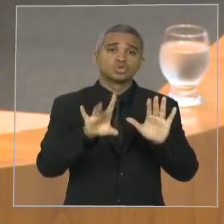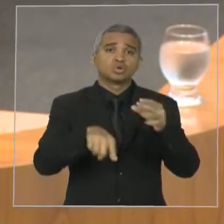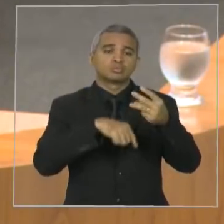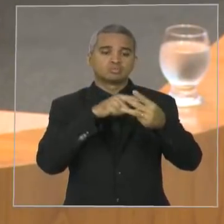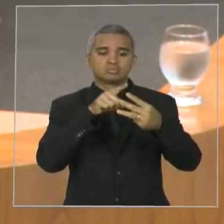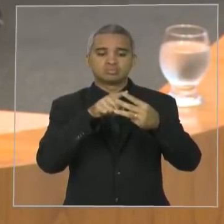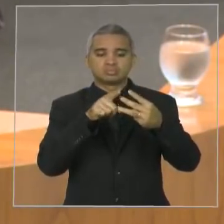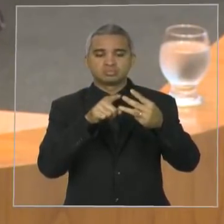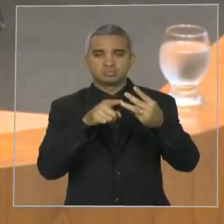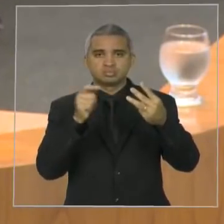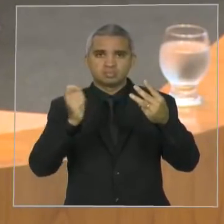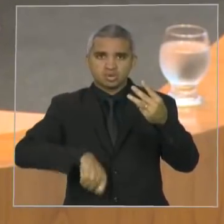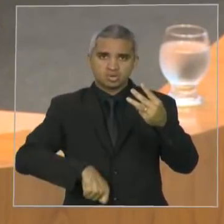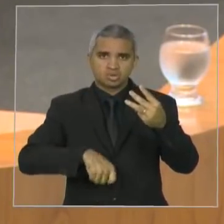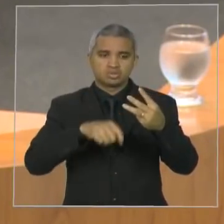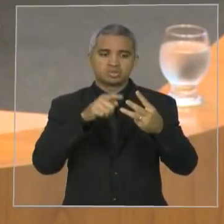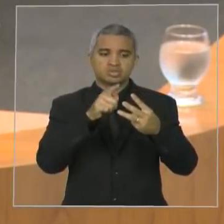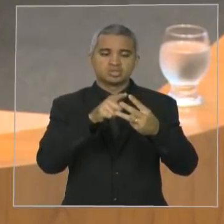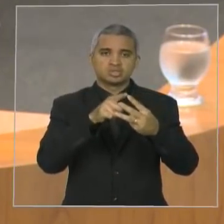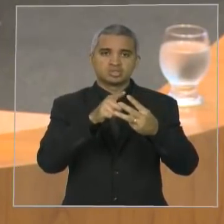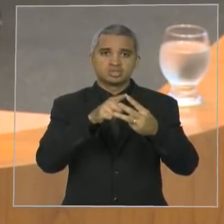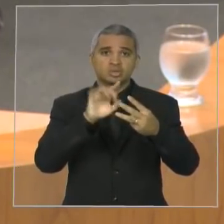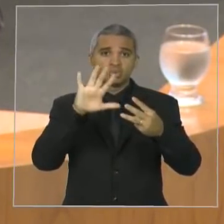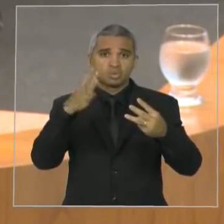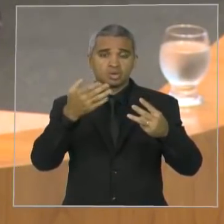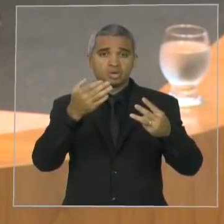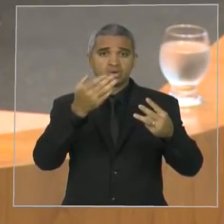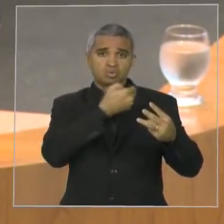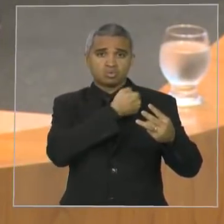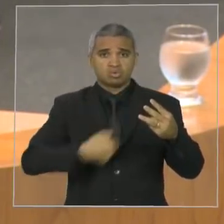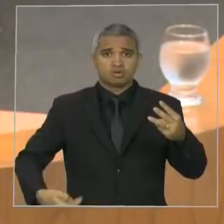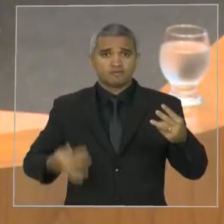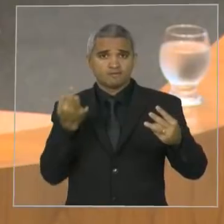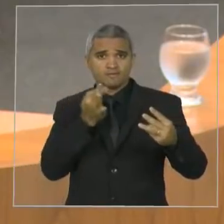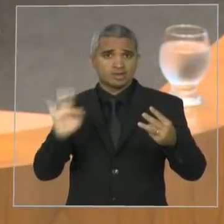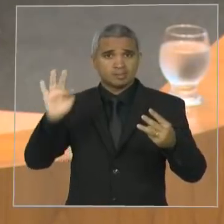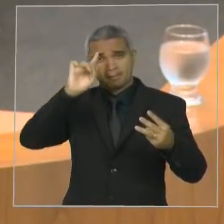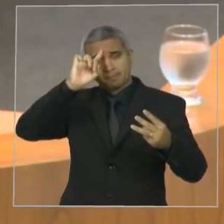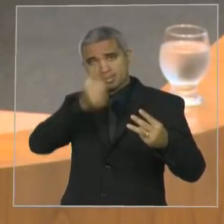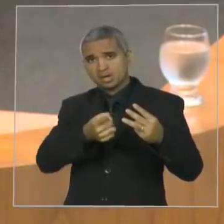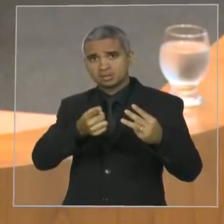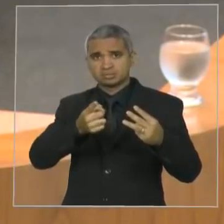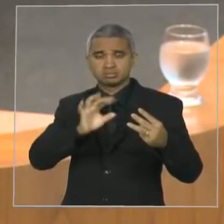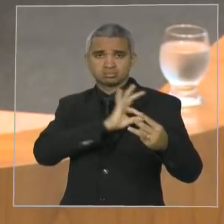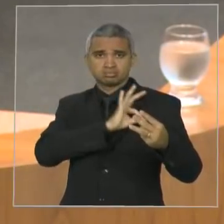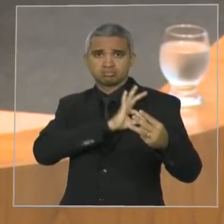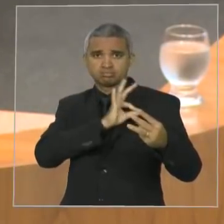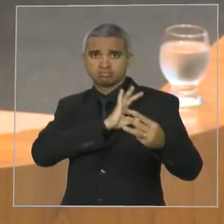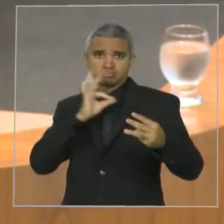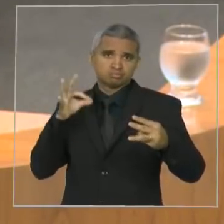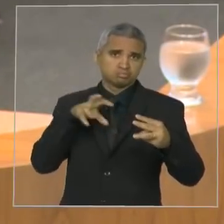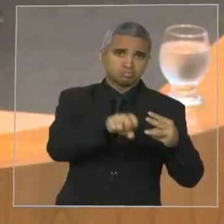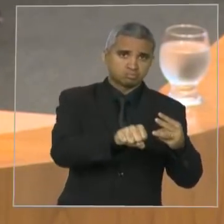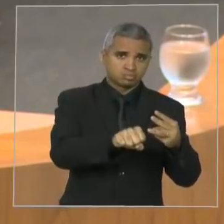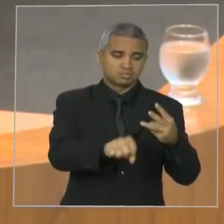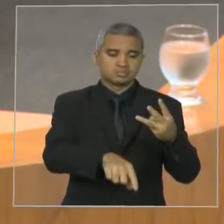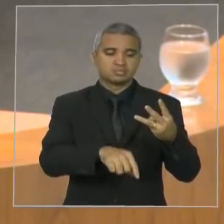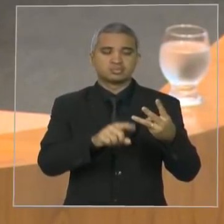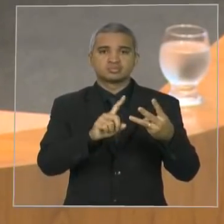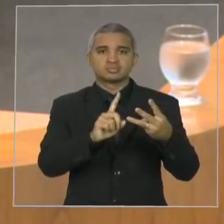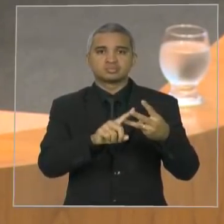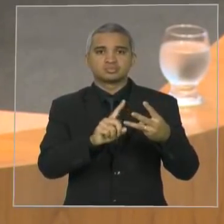R-105, das Forças Armadas. Saiu da jurisdição do Estado da apuração de qualquer fato. Aí sim, a